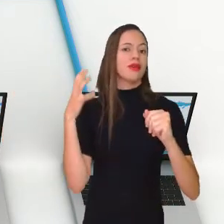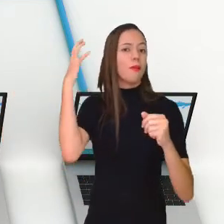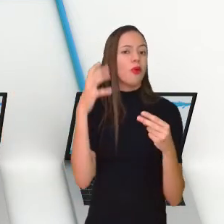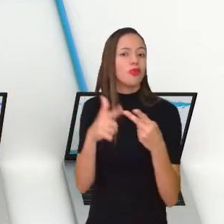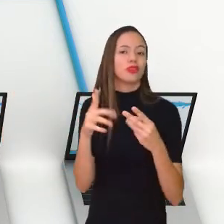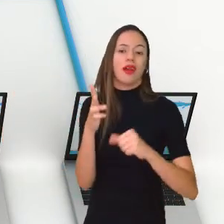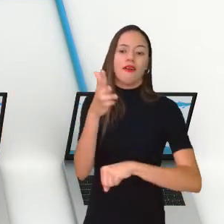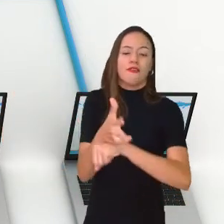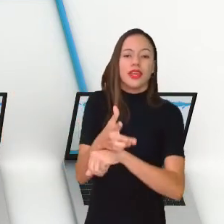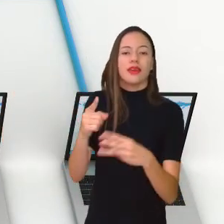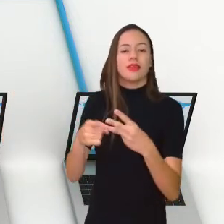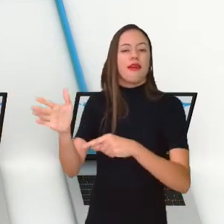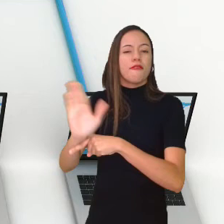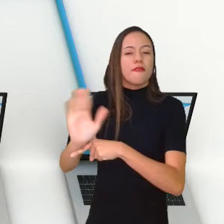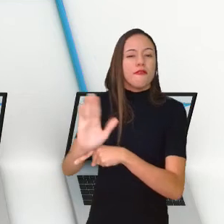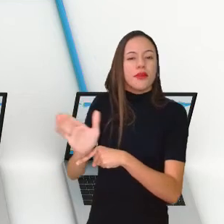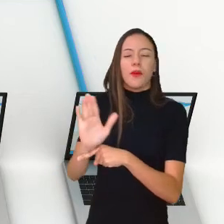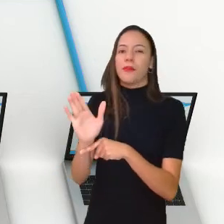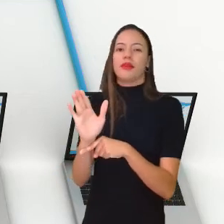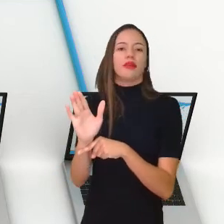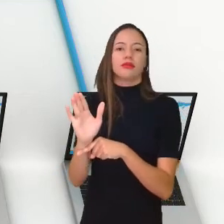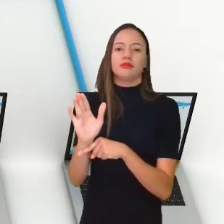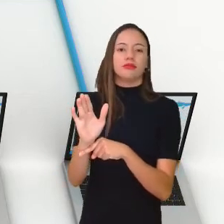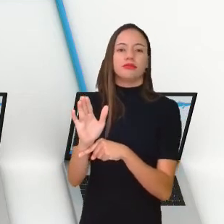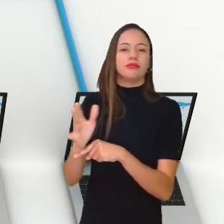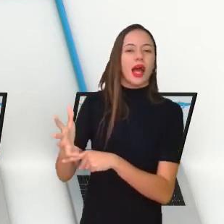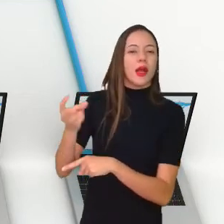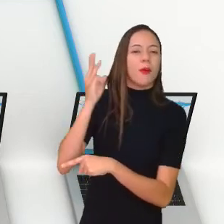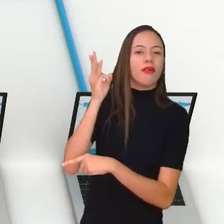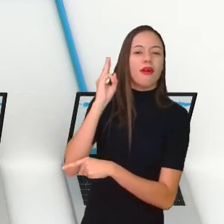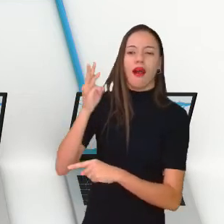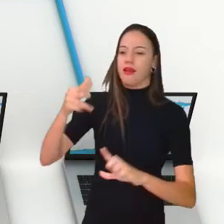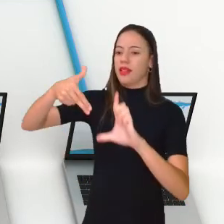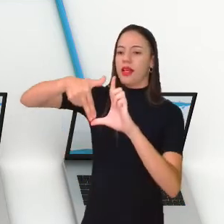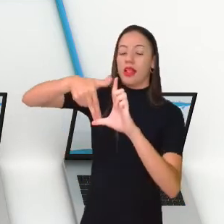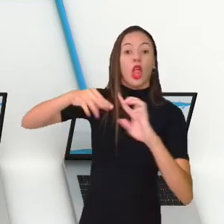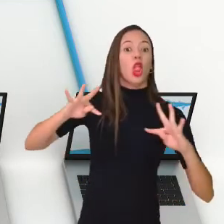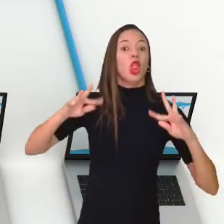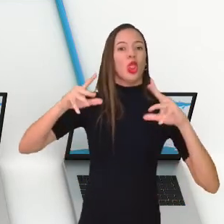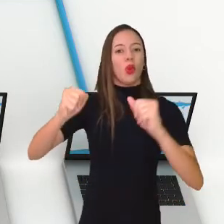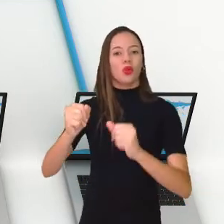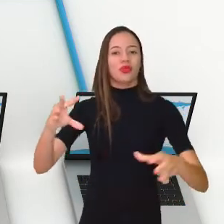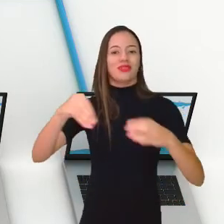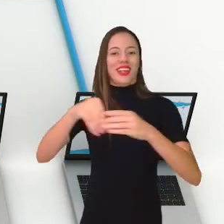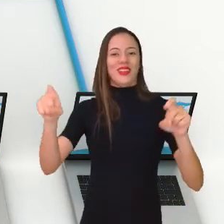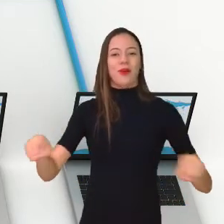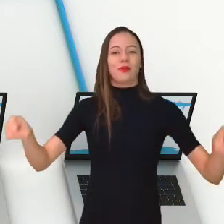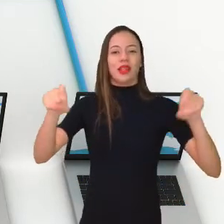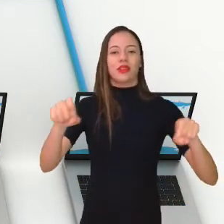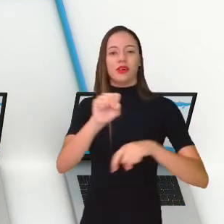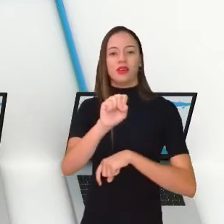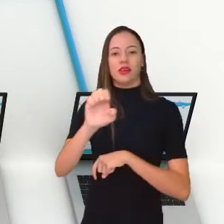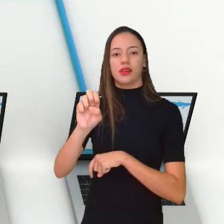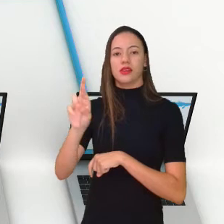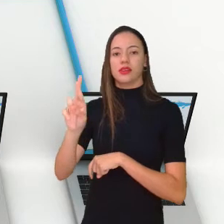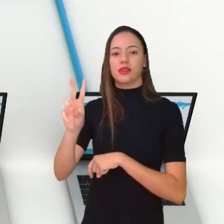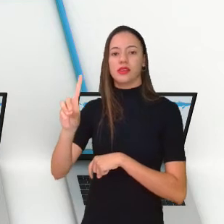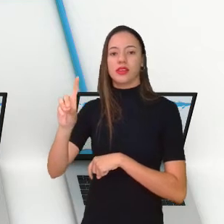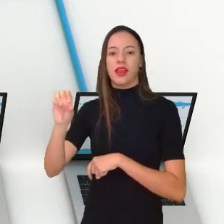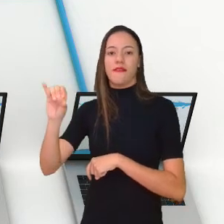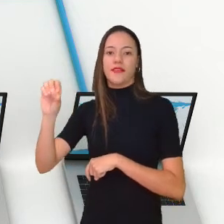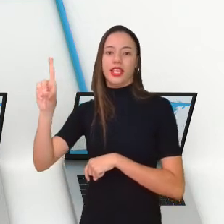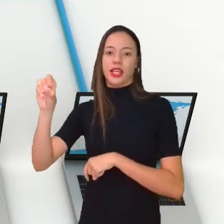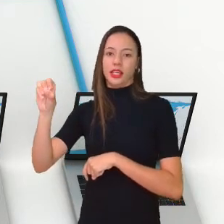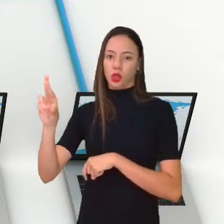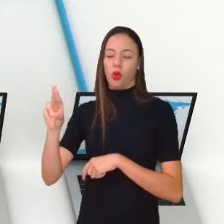vídeos e filmes da Netflix estão lá nos servidores, né? E o que é que vai acontecer? Existe a rede de